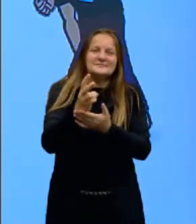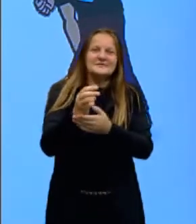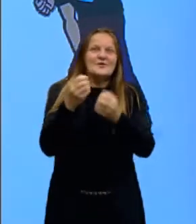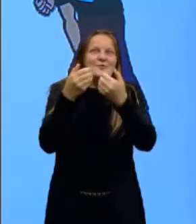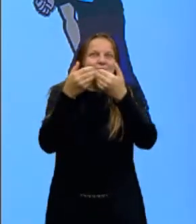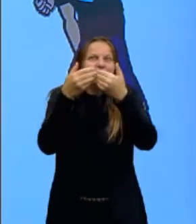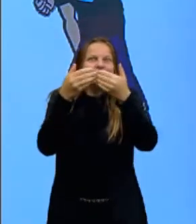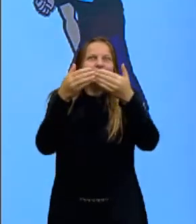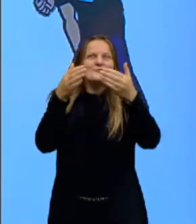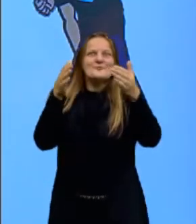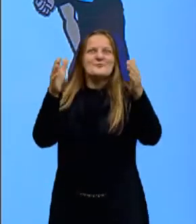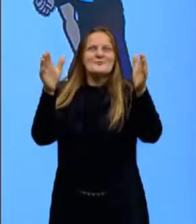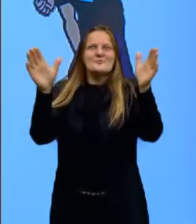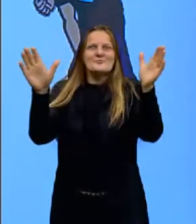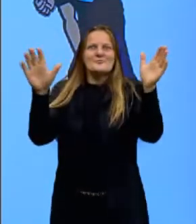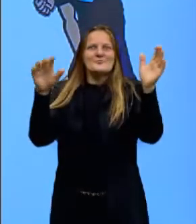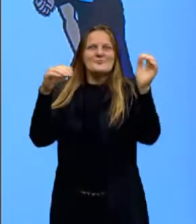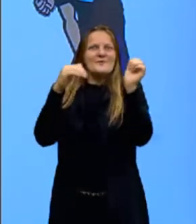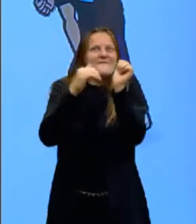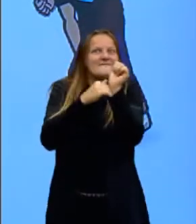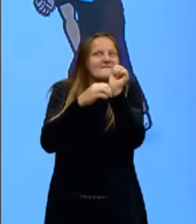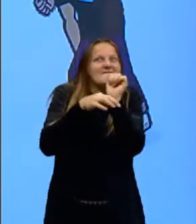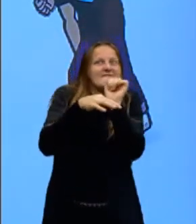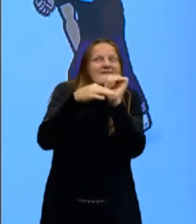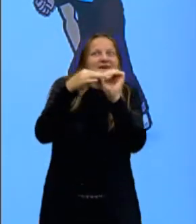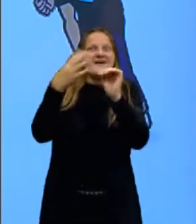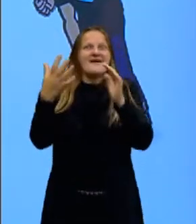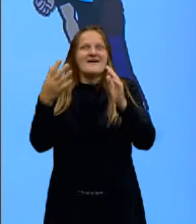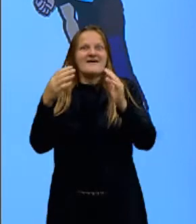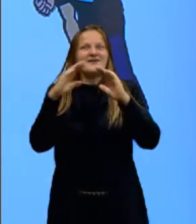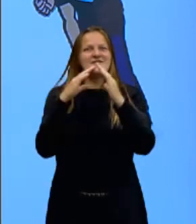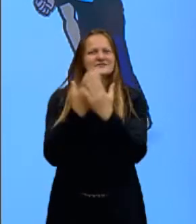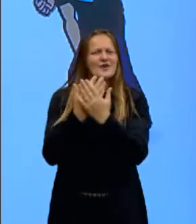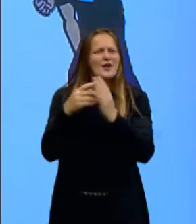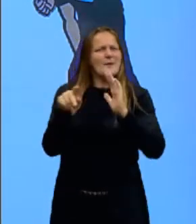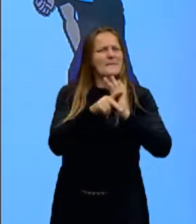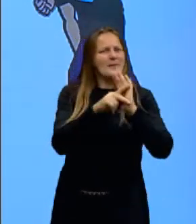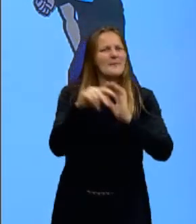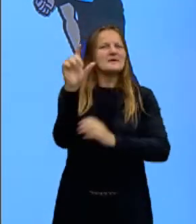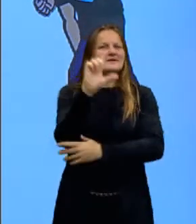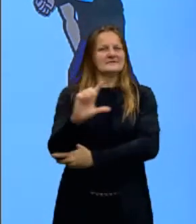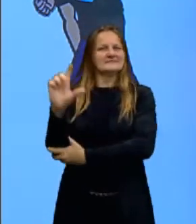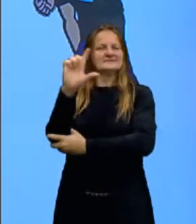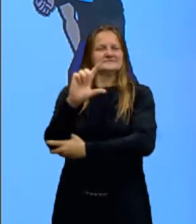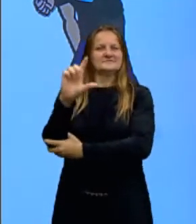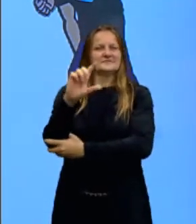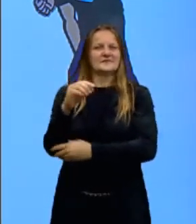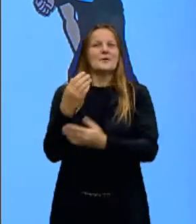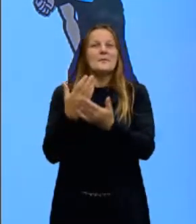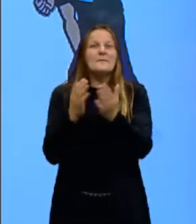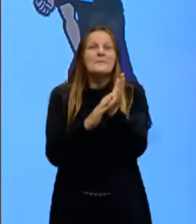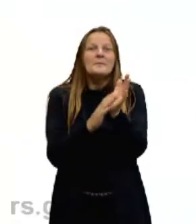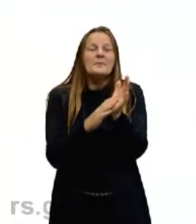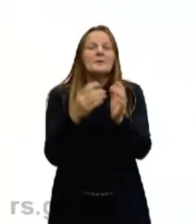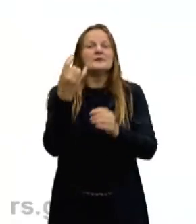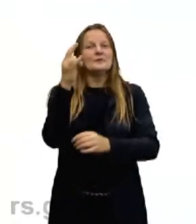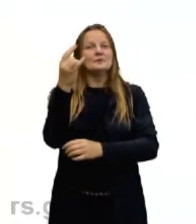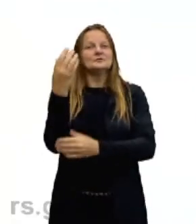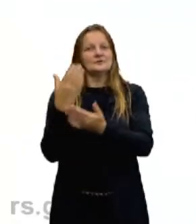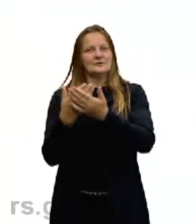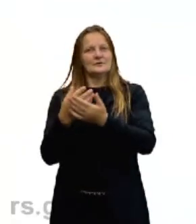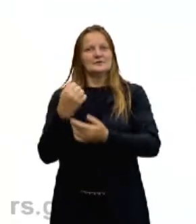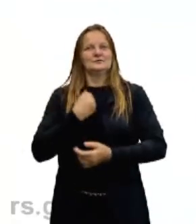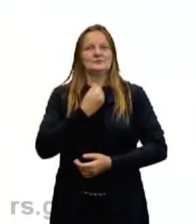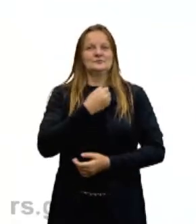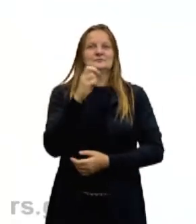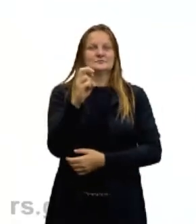desvendando os segredos das escolas literárias tá legal qual foi a proposta da última aula que era Aula 5